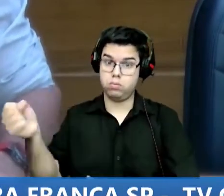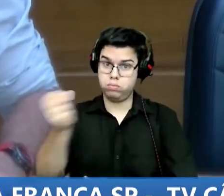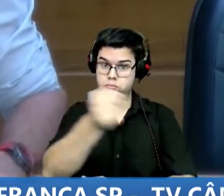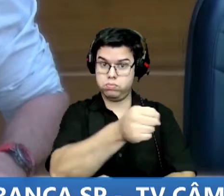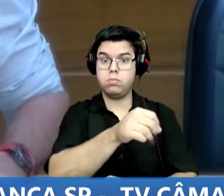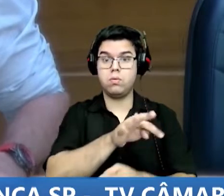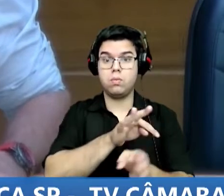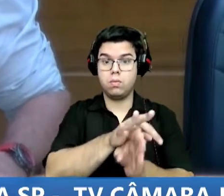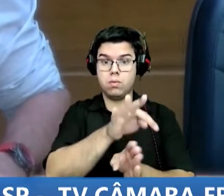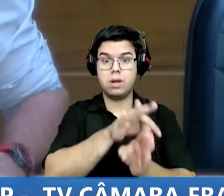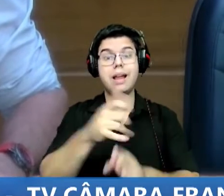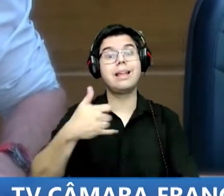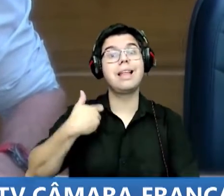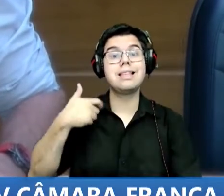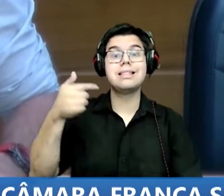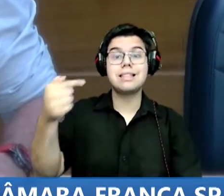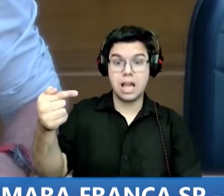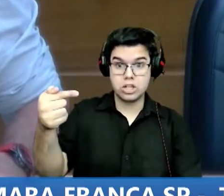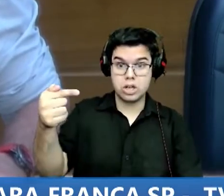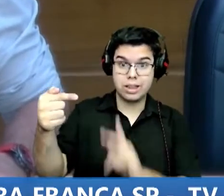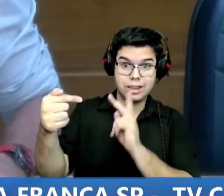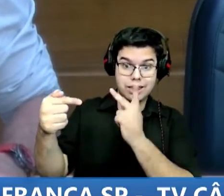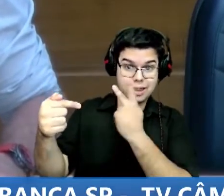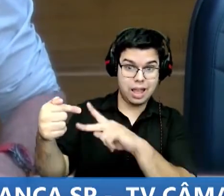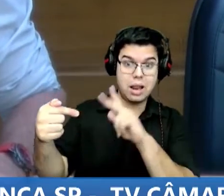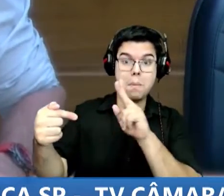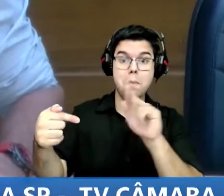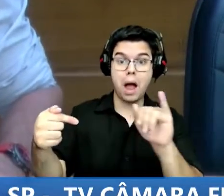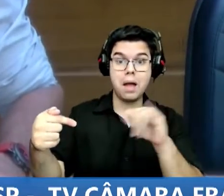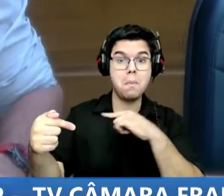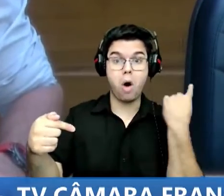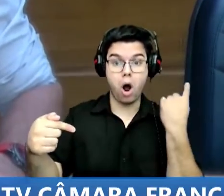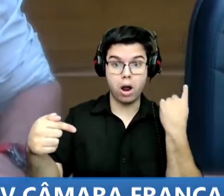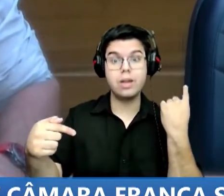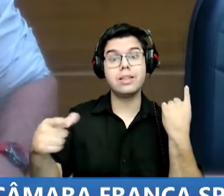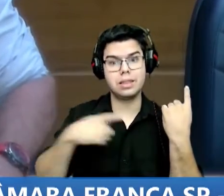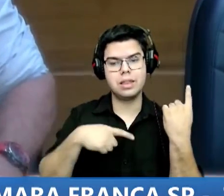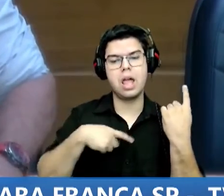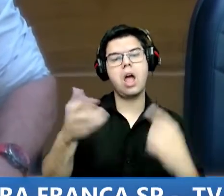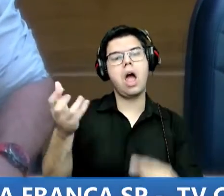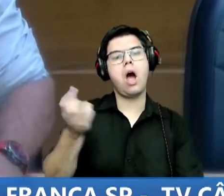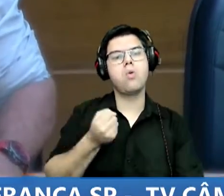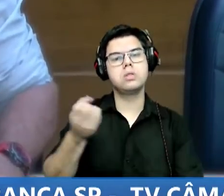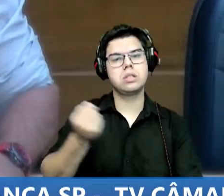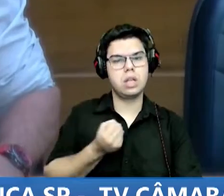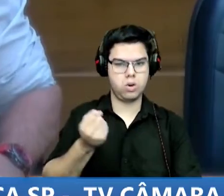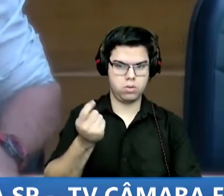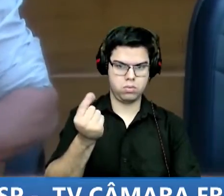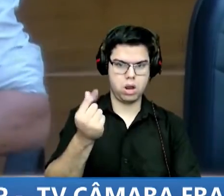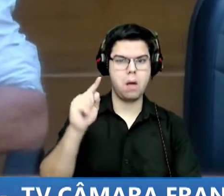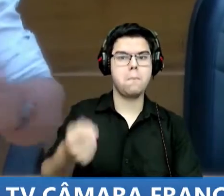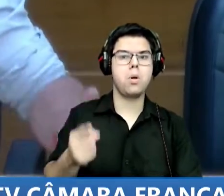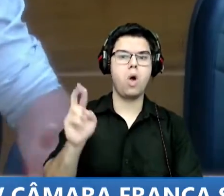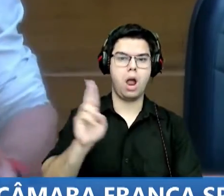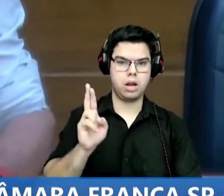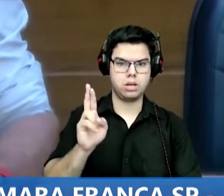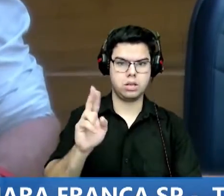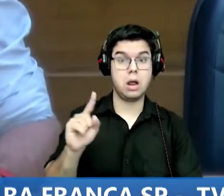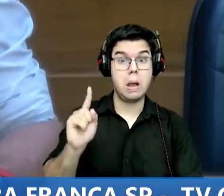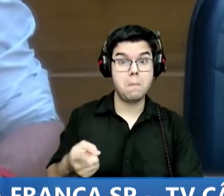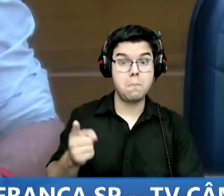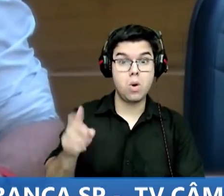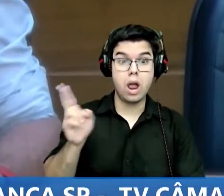ele recebe um auxílio de morte do pai de R$1.000. E com esse R$1.000 eles estão mantendo